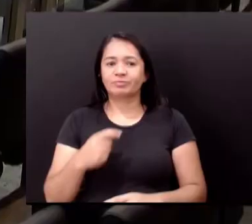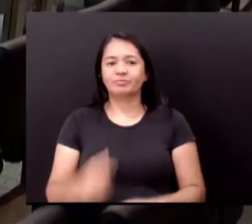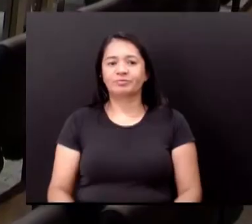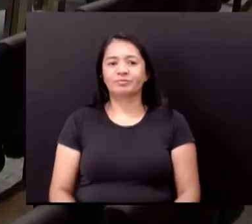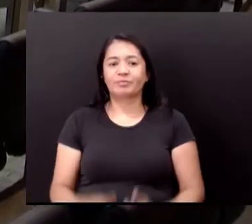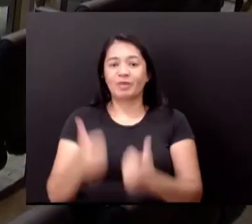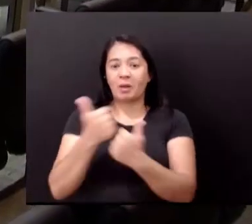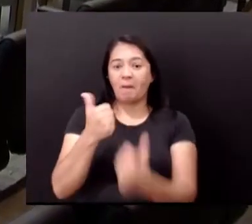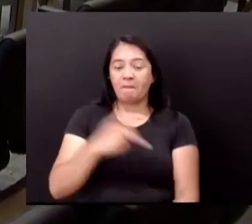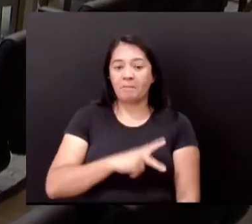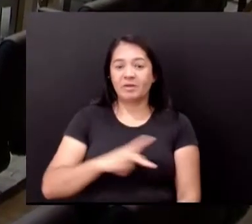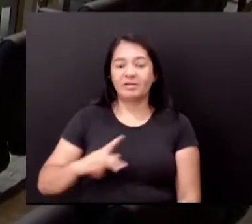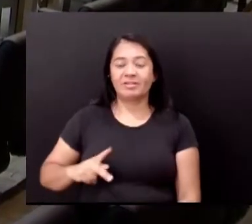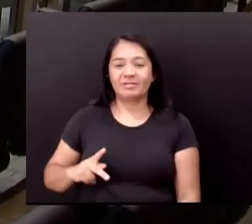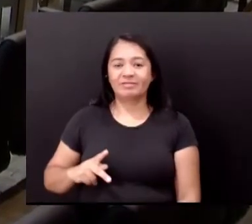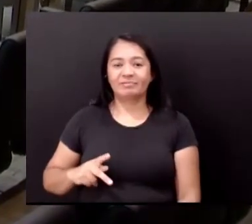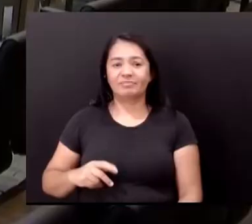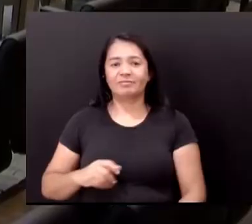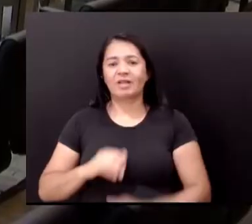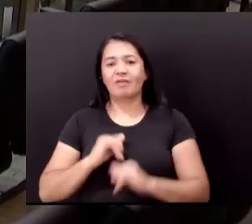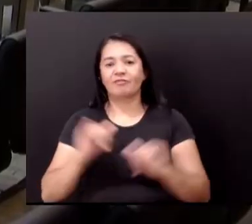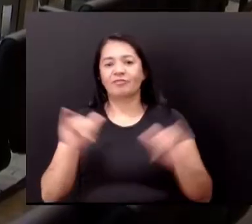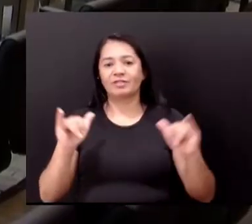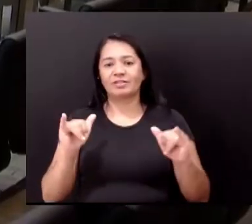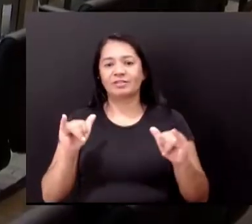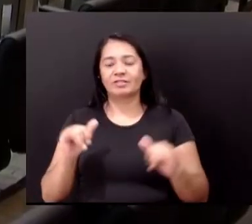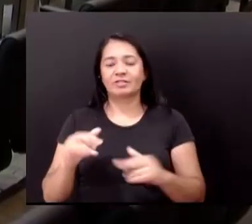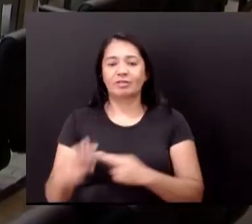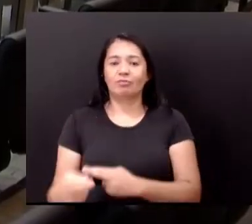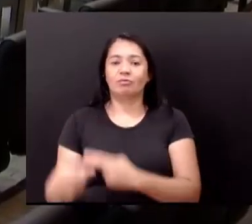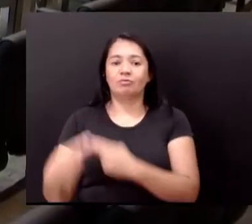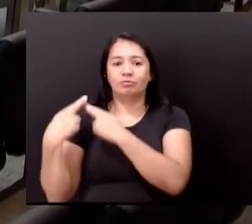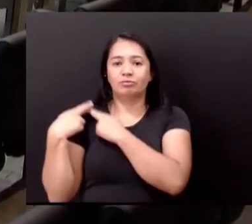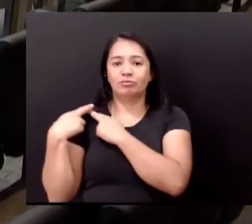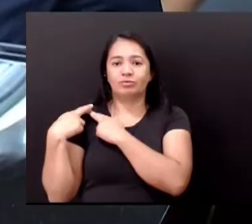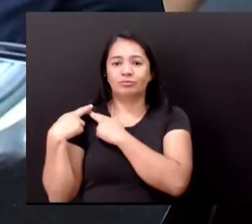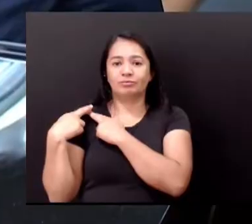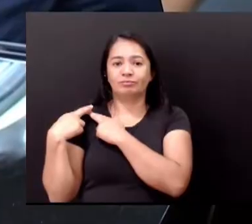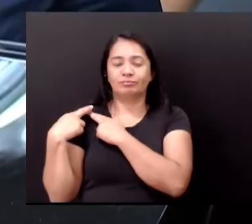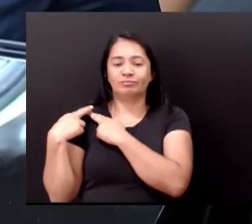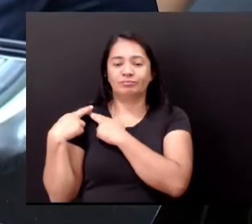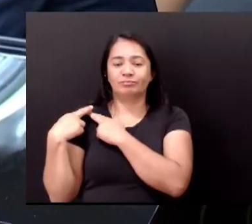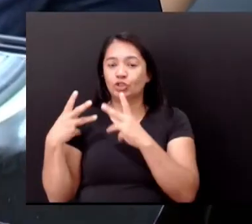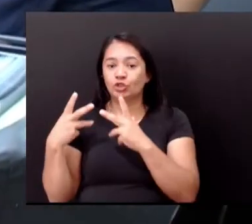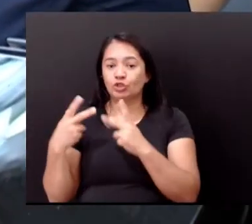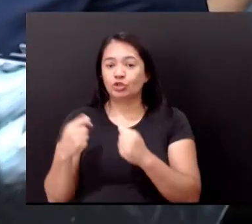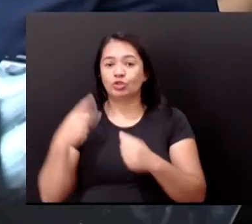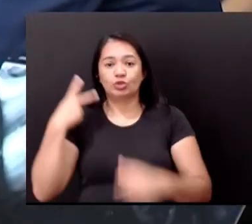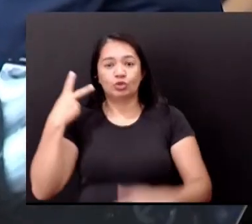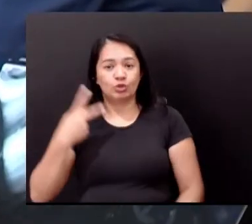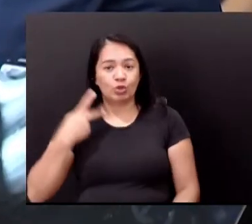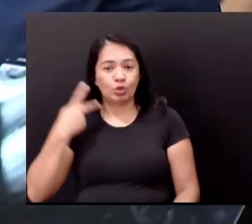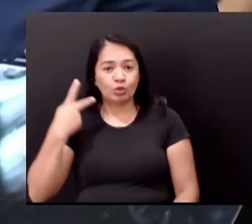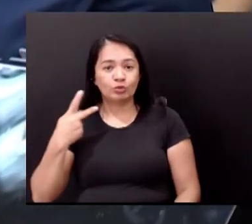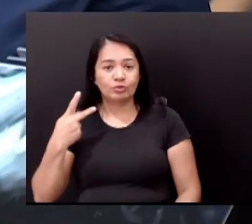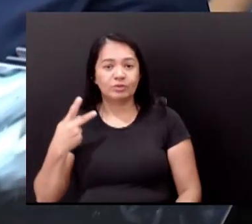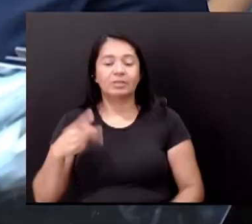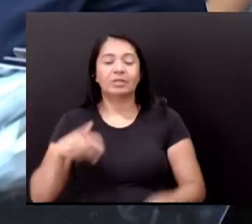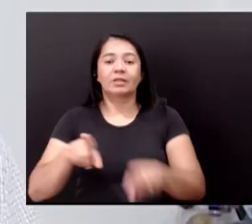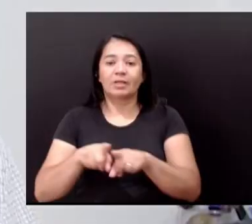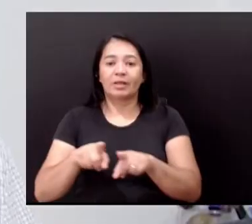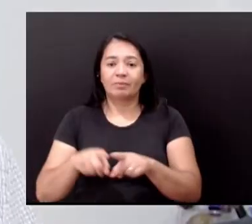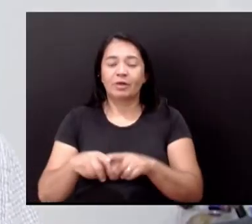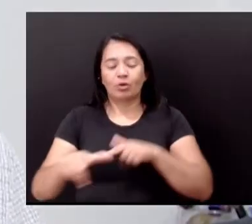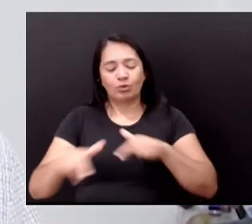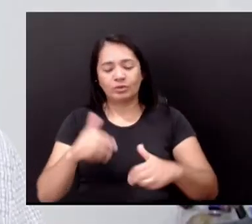Campineiro afirma que essa responsabilidade com o erário é de todo o parlamento e que conta com o trabalho dos